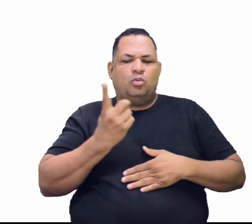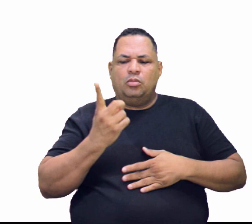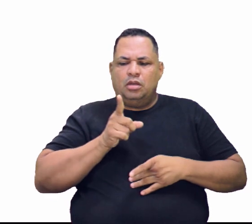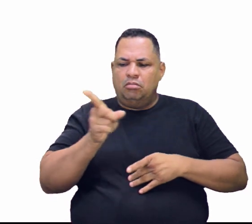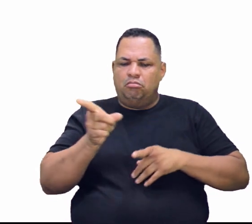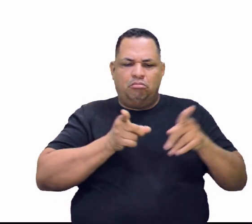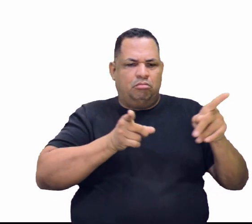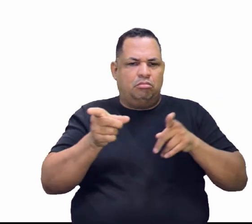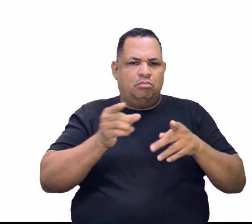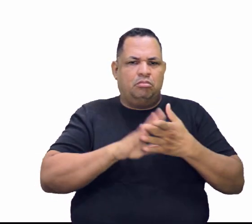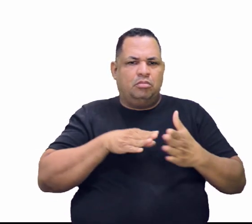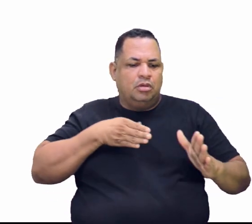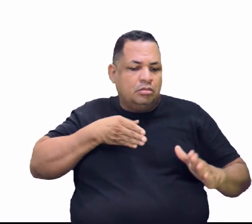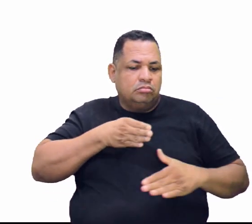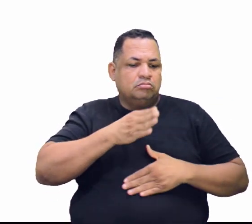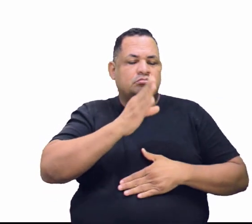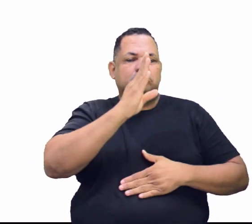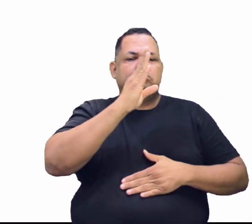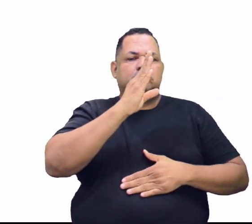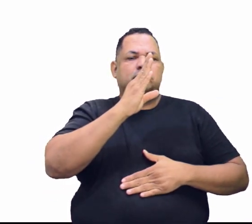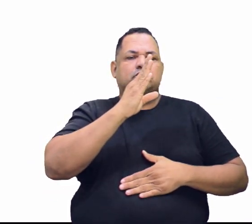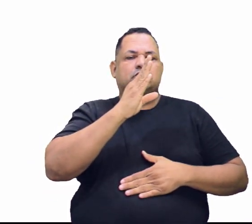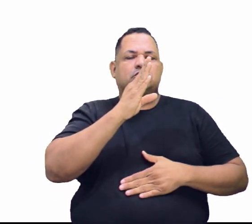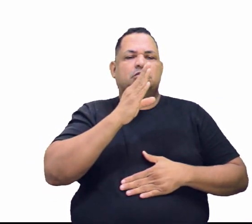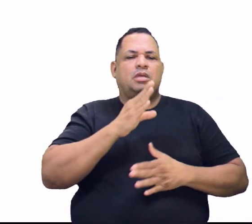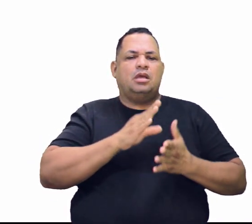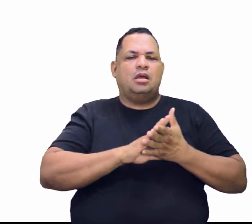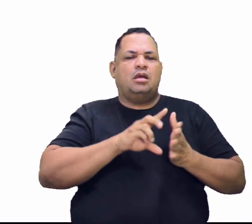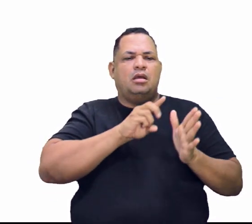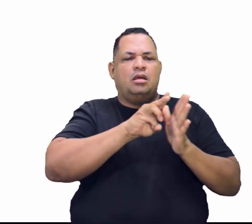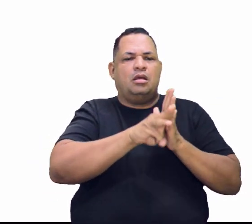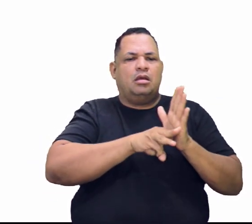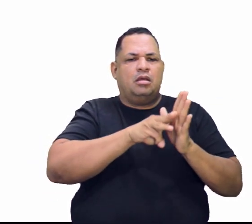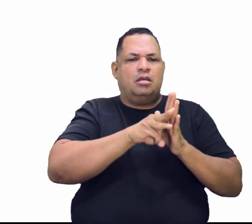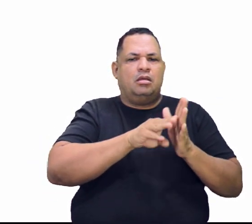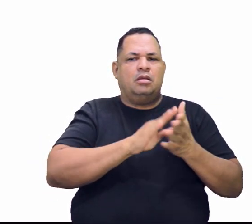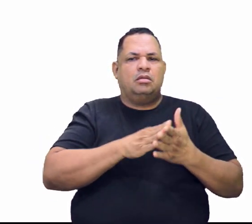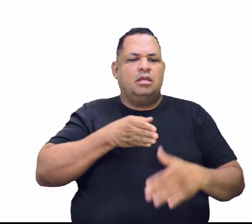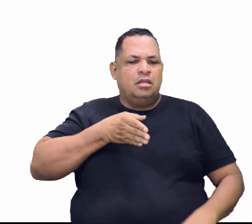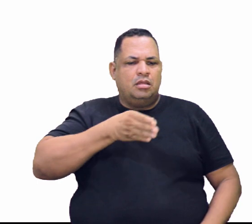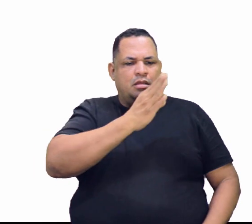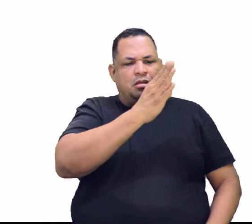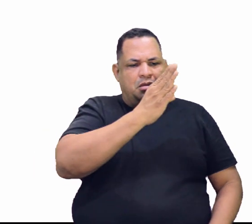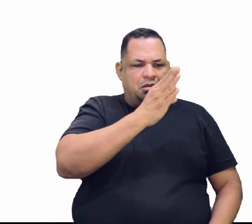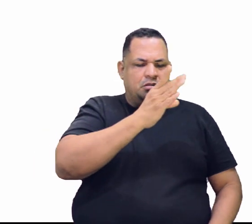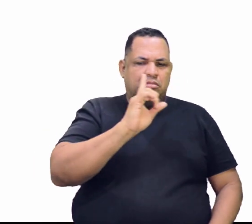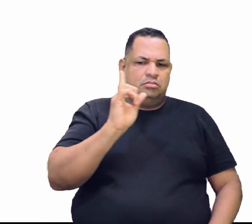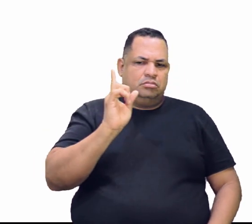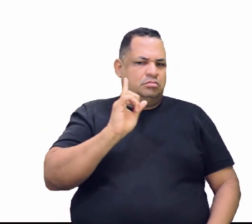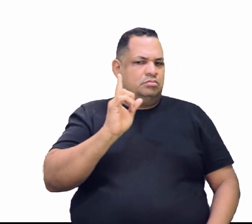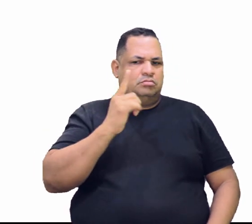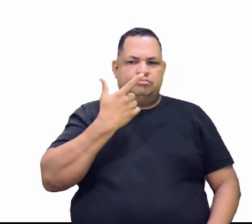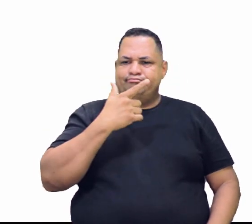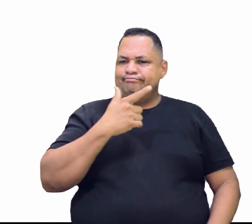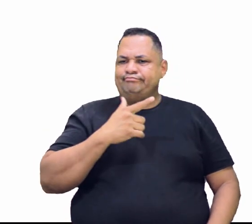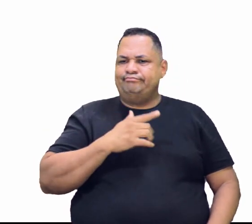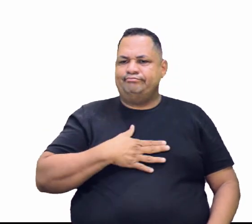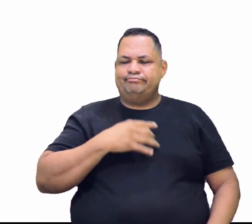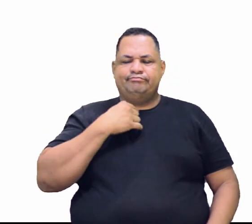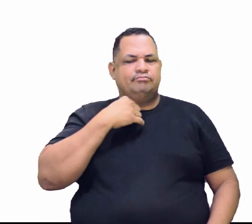direção, rumo à Madeira. Então não tem assim, ó, em linha reta. Não